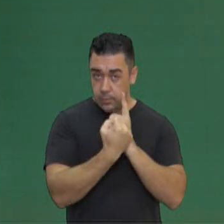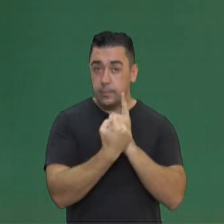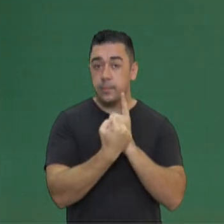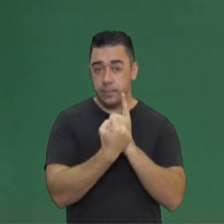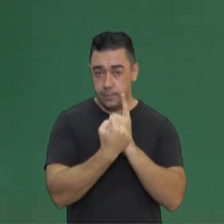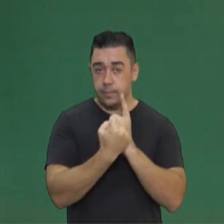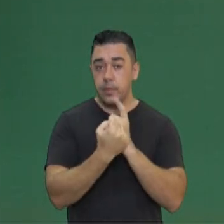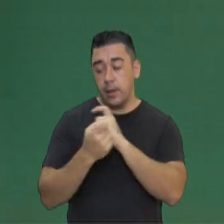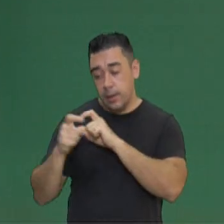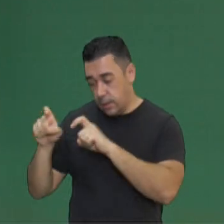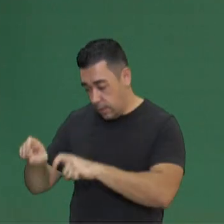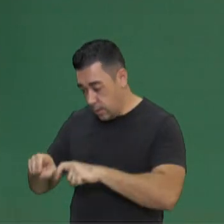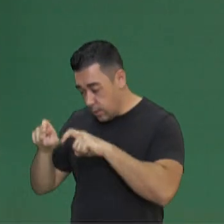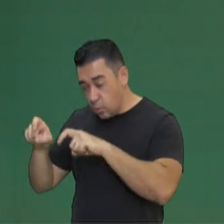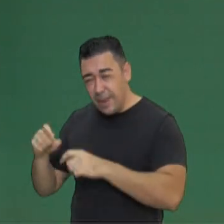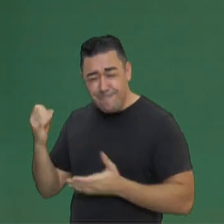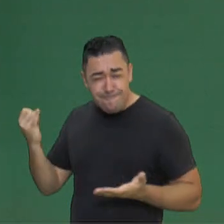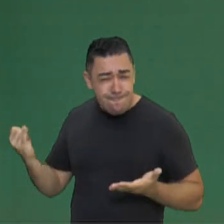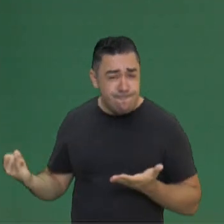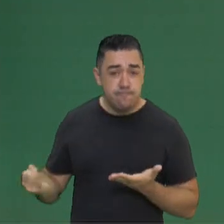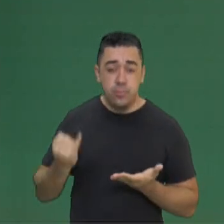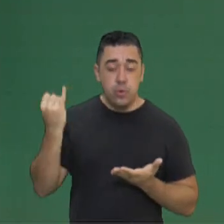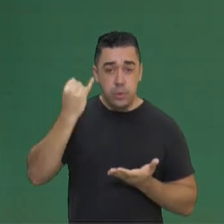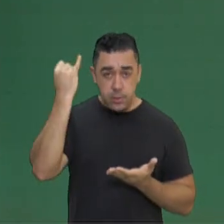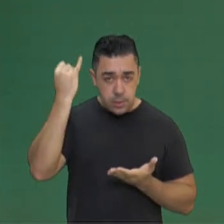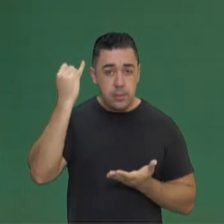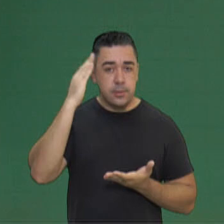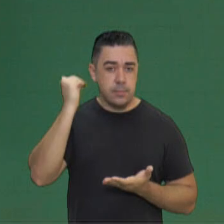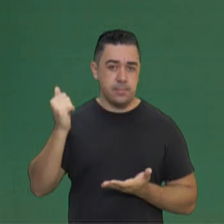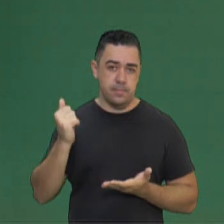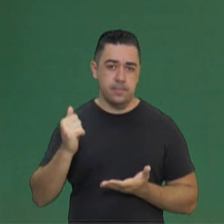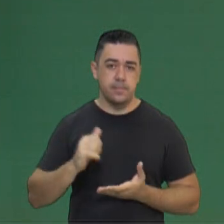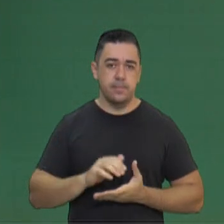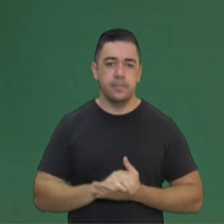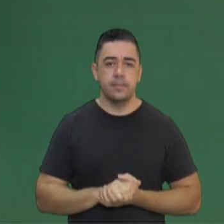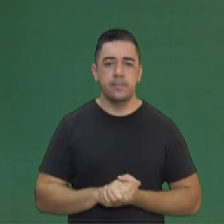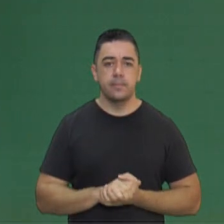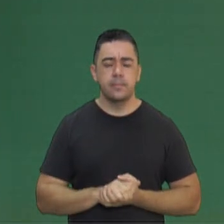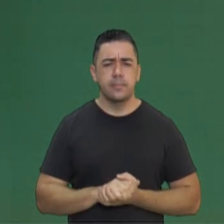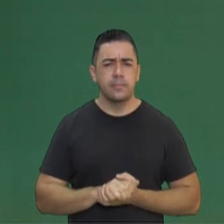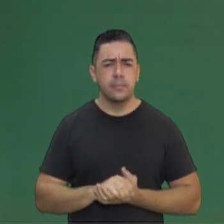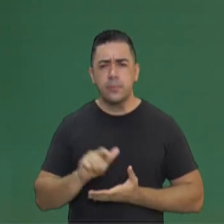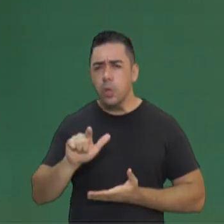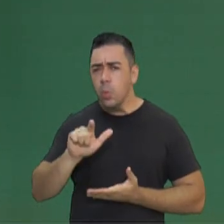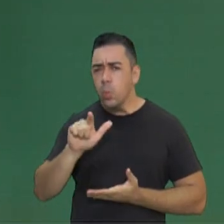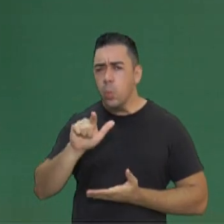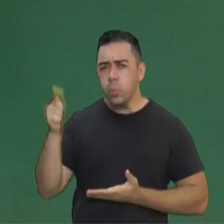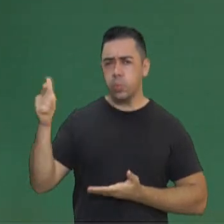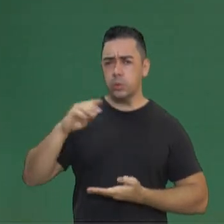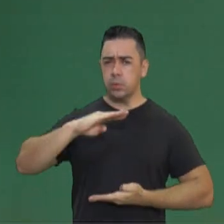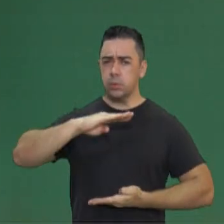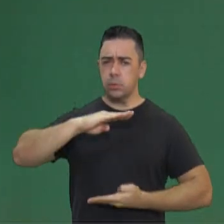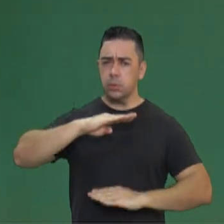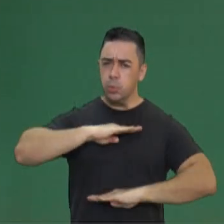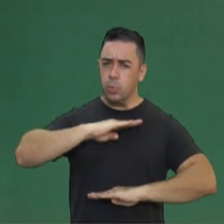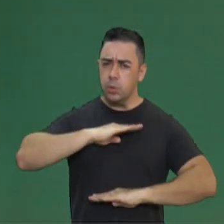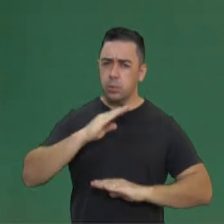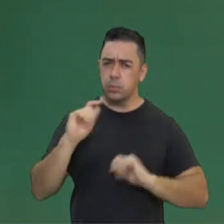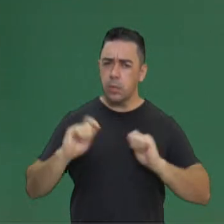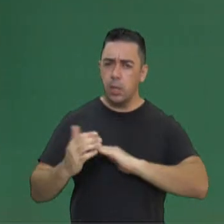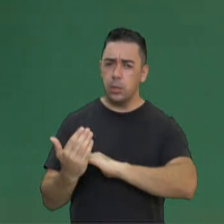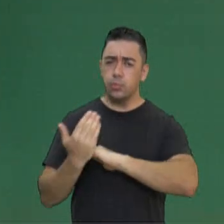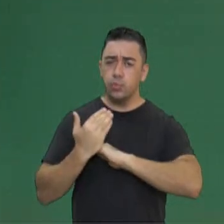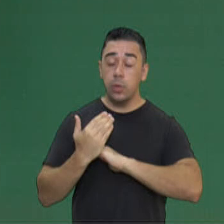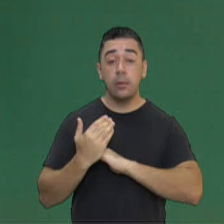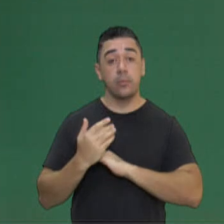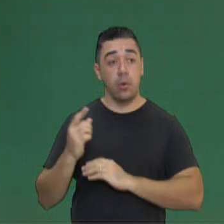previsão do tempo é fundamental, certo? Mas em que outras situações ela pode ajudar?